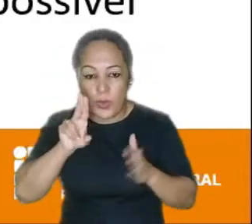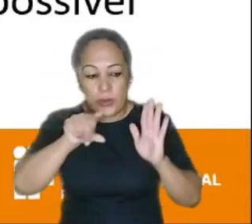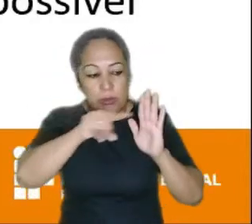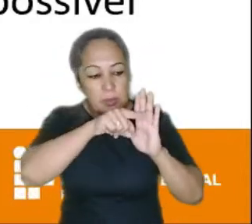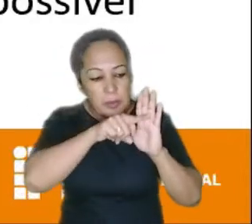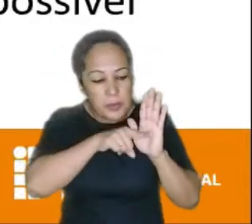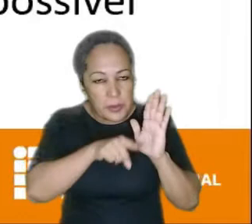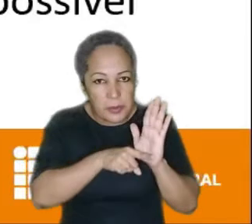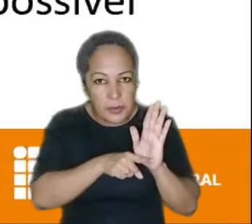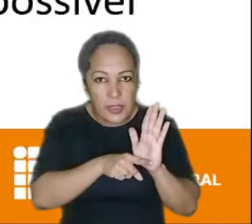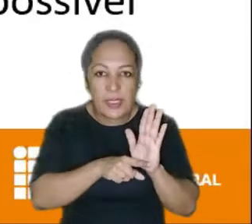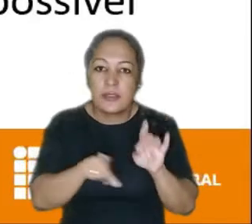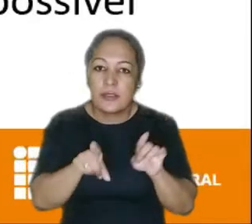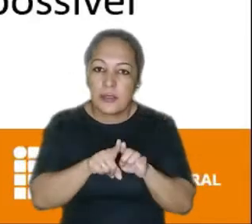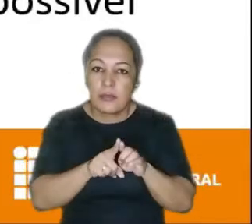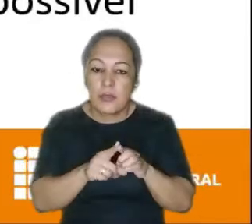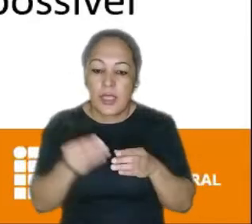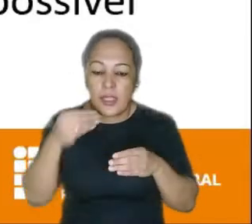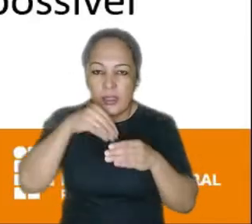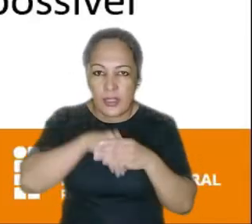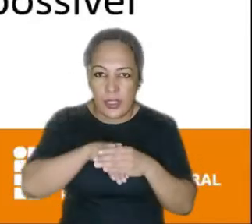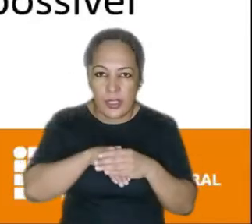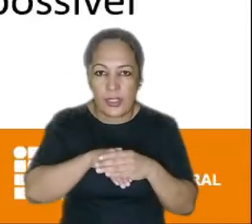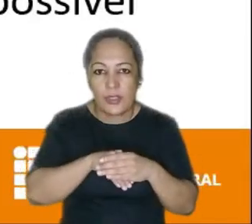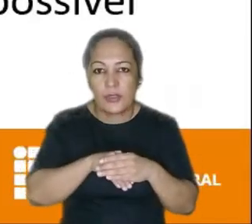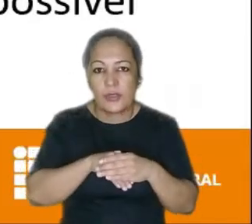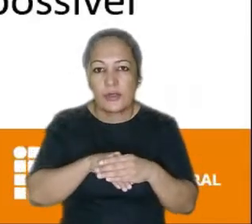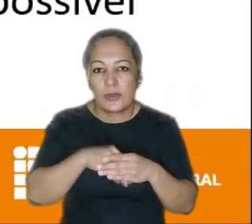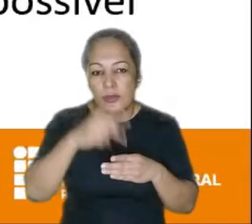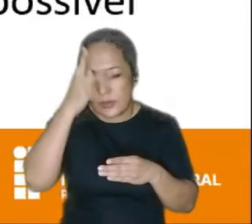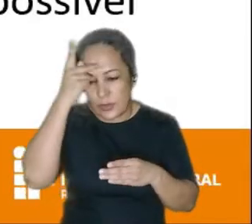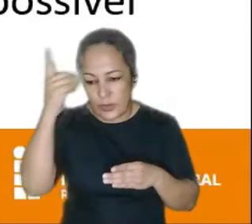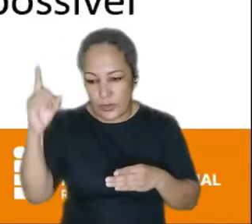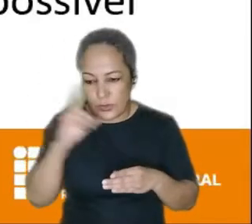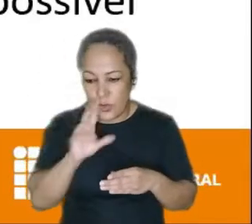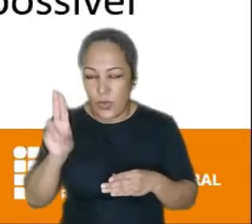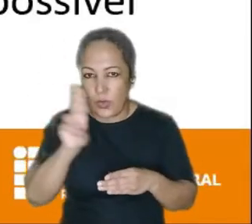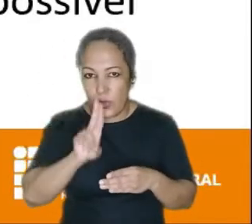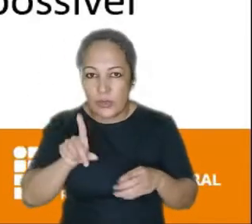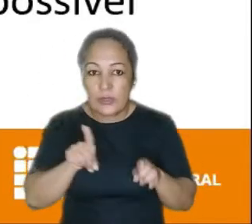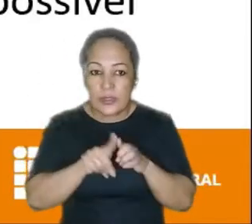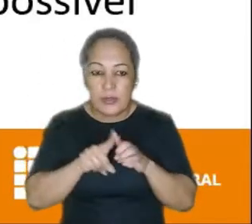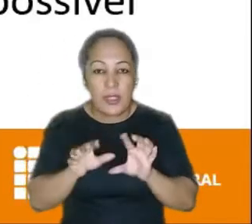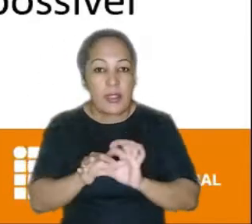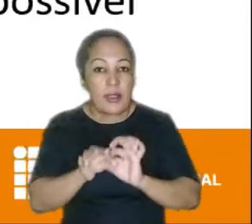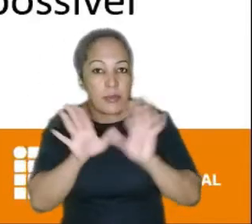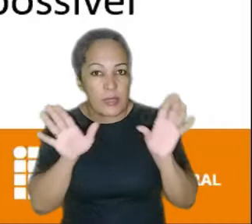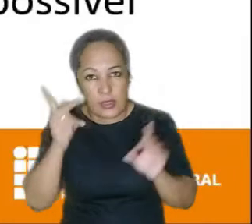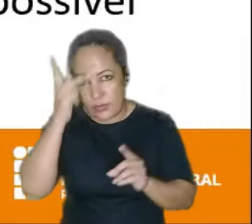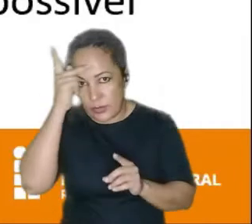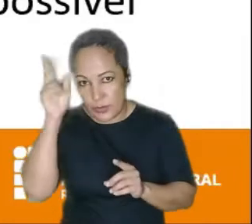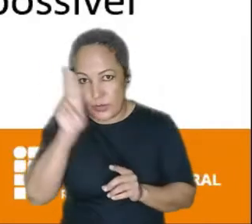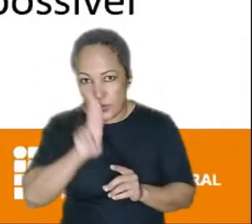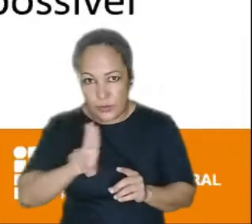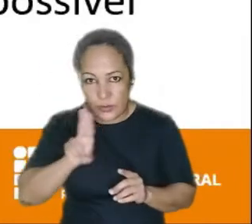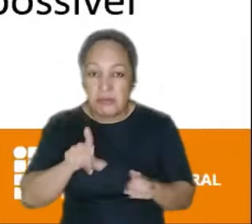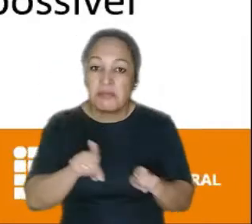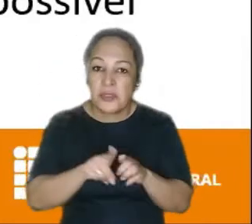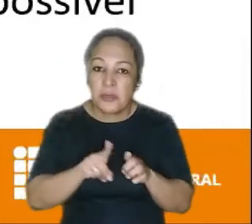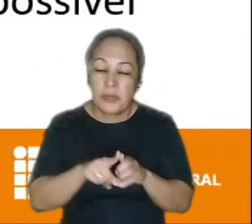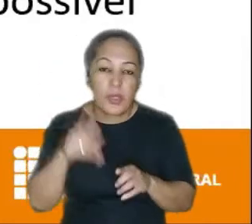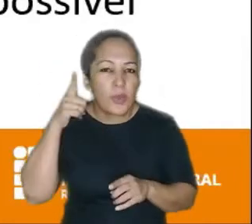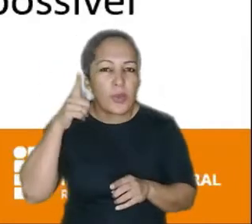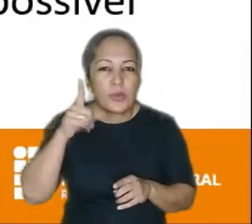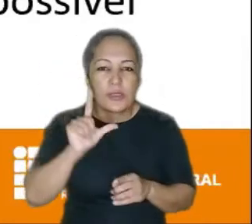usuários dentro do SGBD, a gente consegue dar permissões para esse usuário, tá bom? Nós conseguimos manter o SGBD